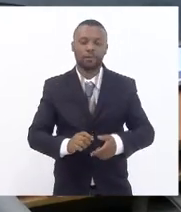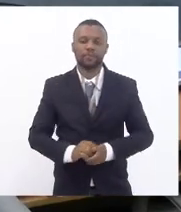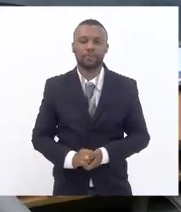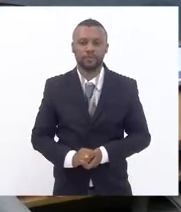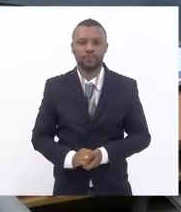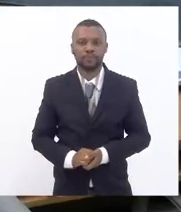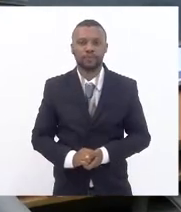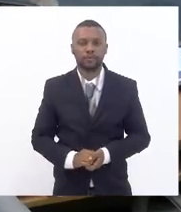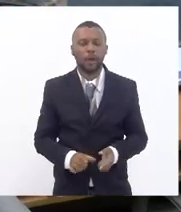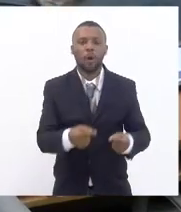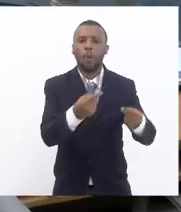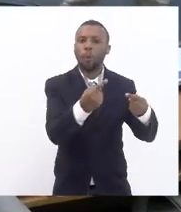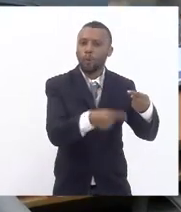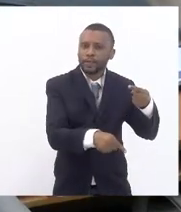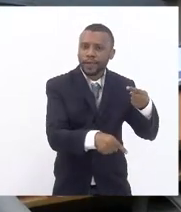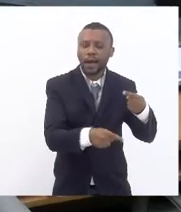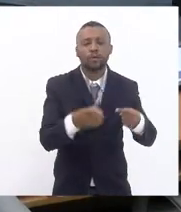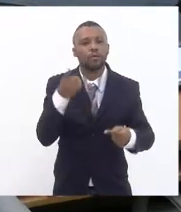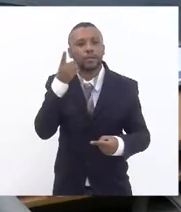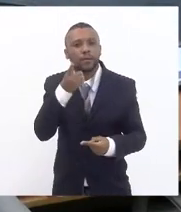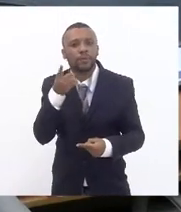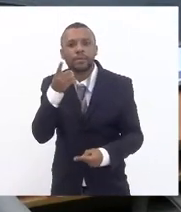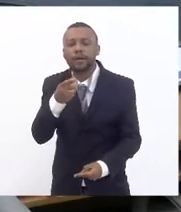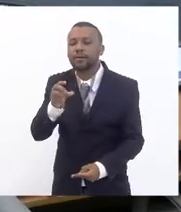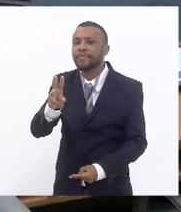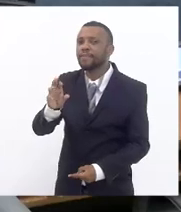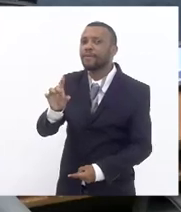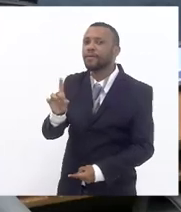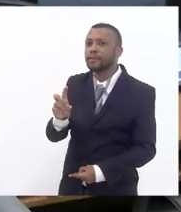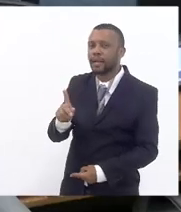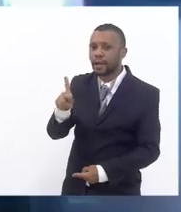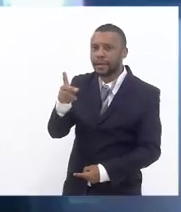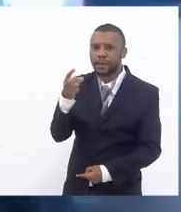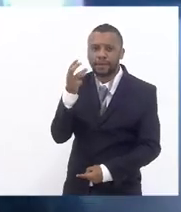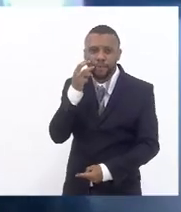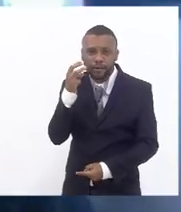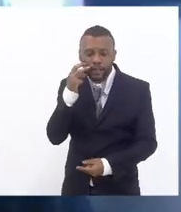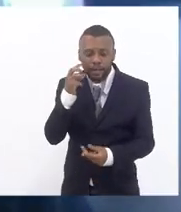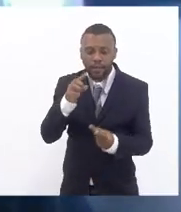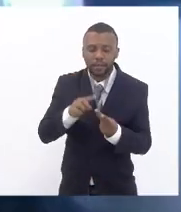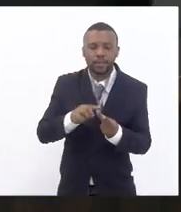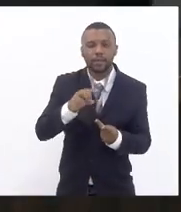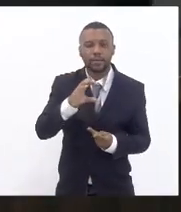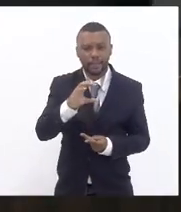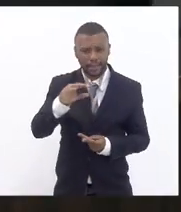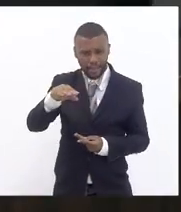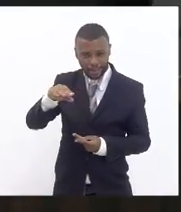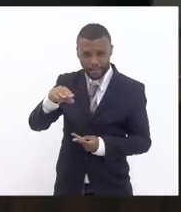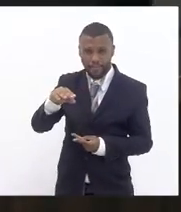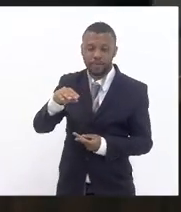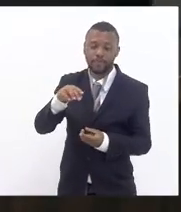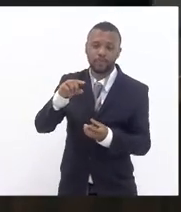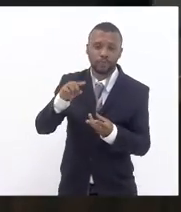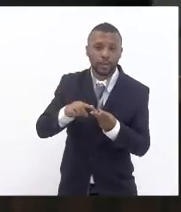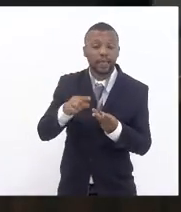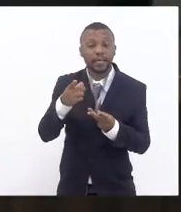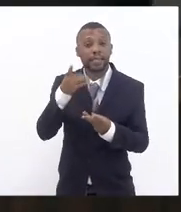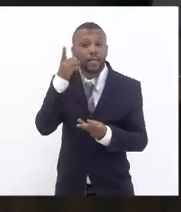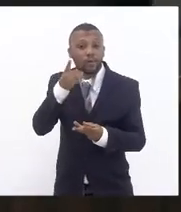Voto contrário. Deputado Valdec. Deputado Carlos Mink. Deputado enfermeira